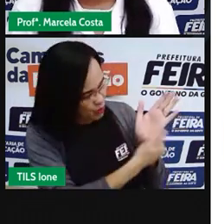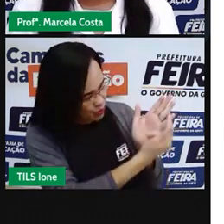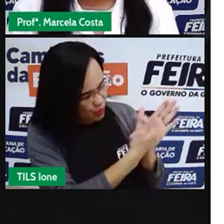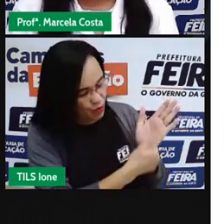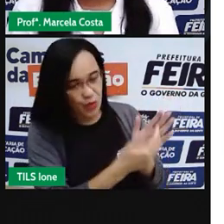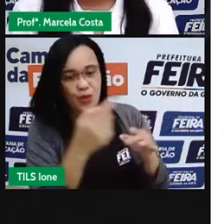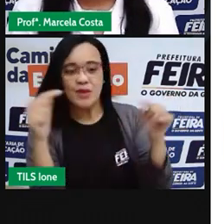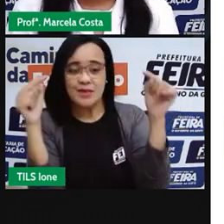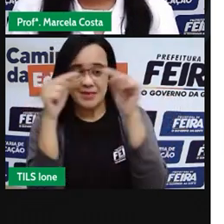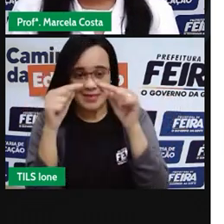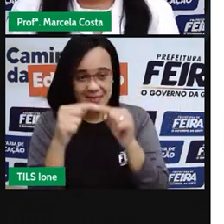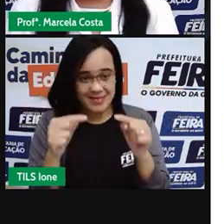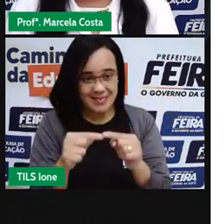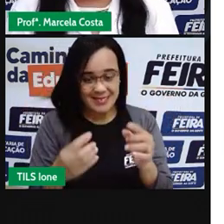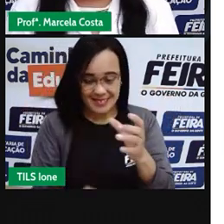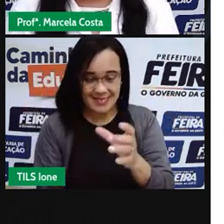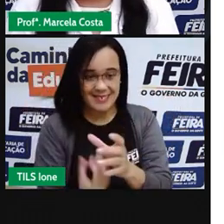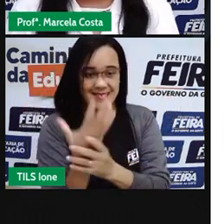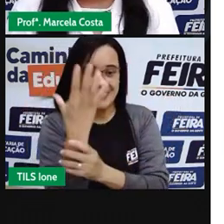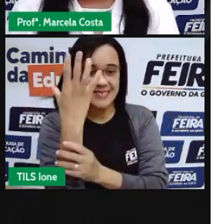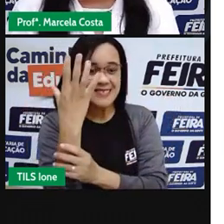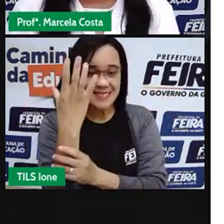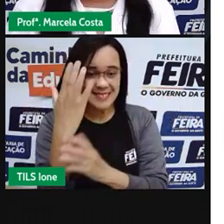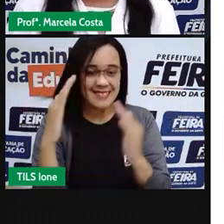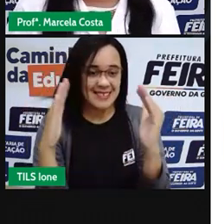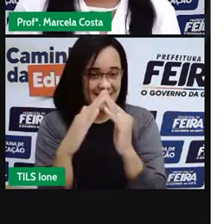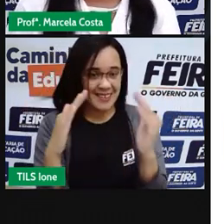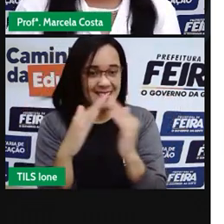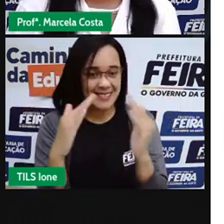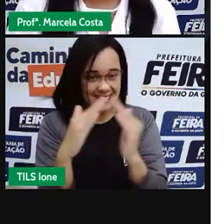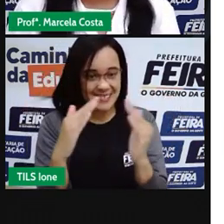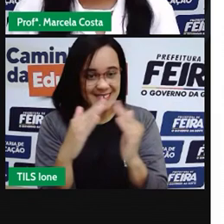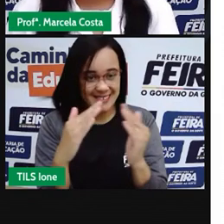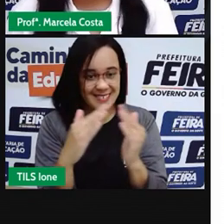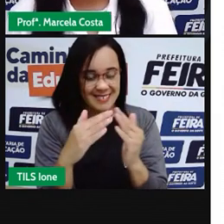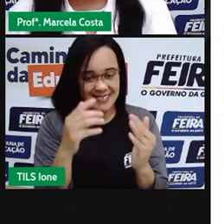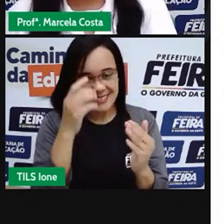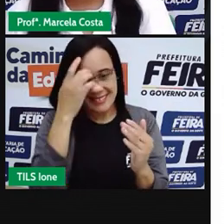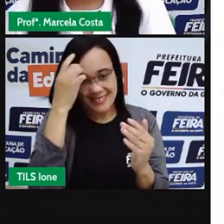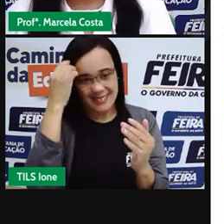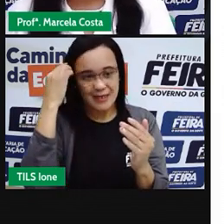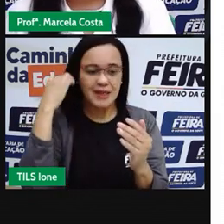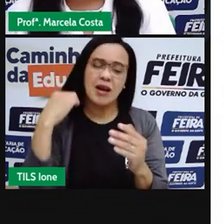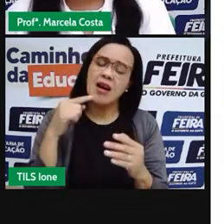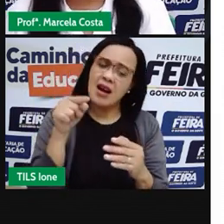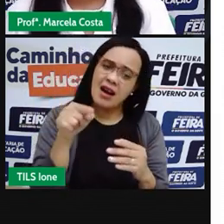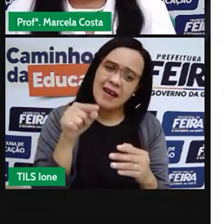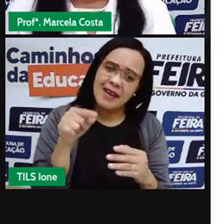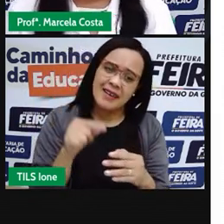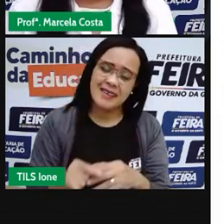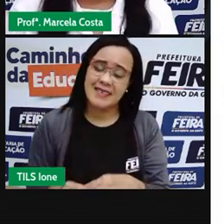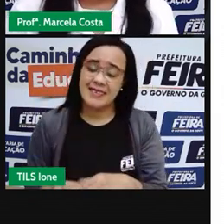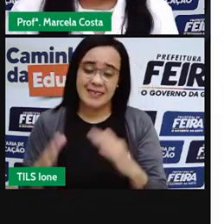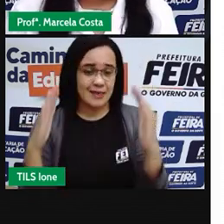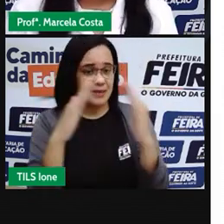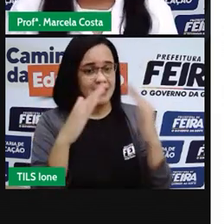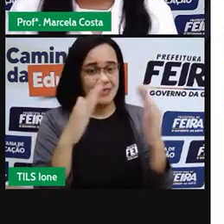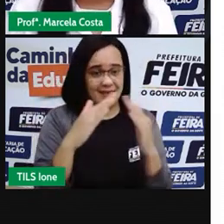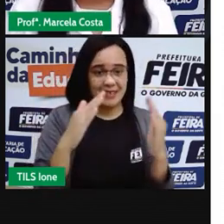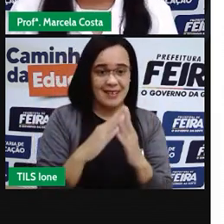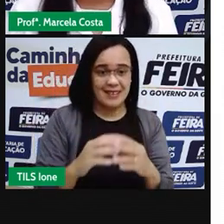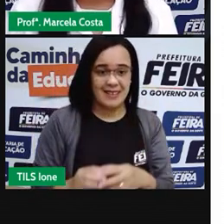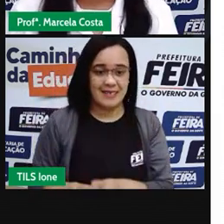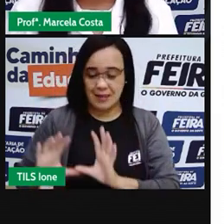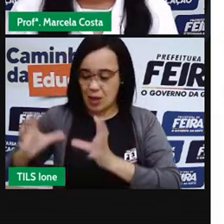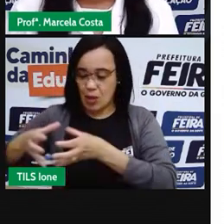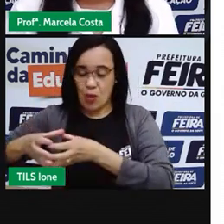casa? E nas casas aí do seu bairro, na sua própria casa, nos casarões que você